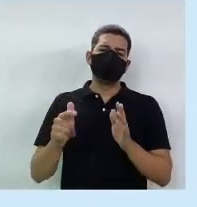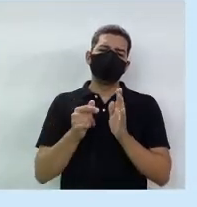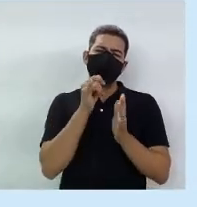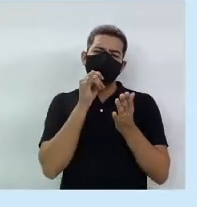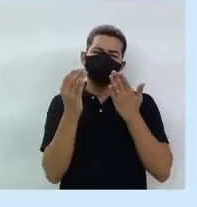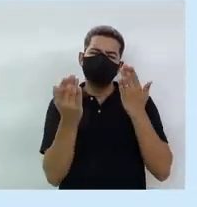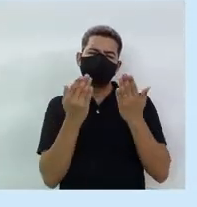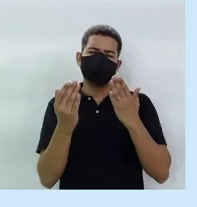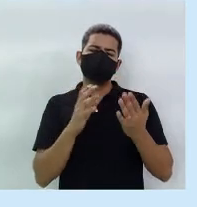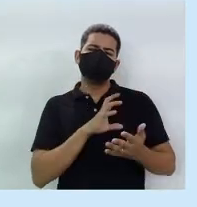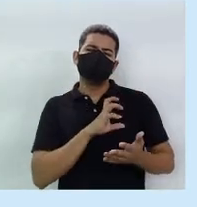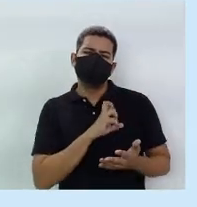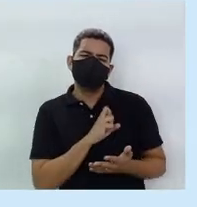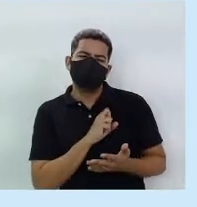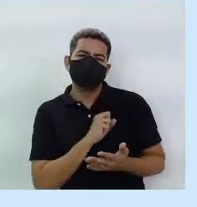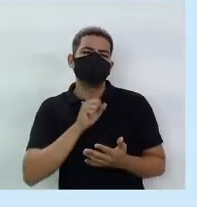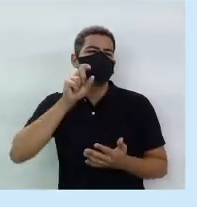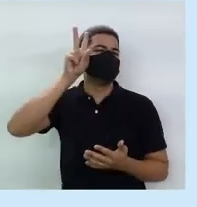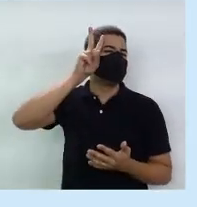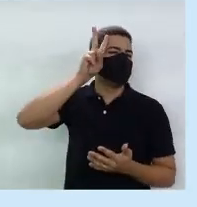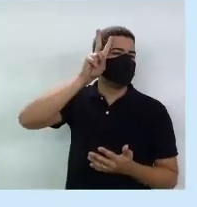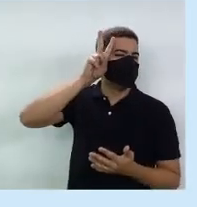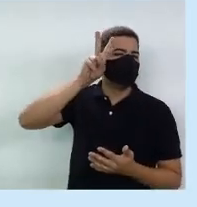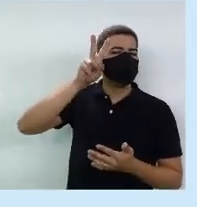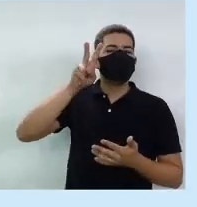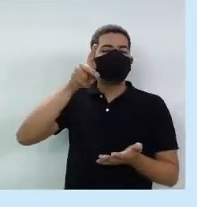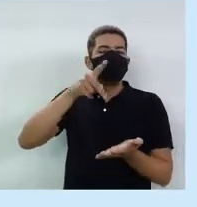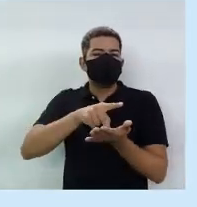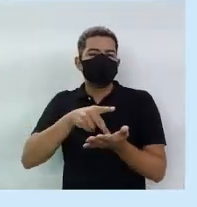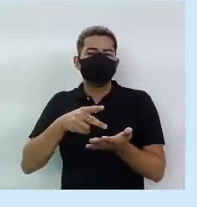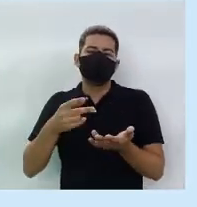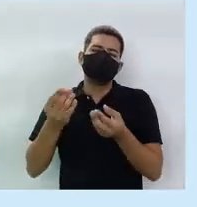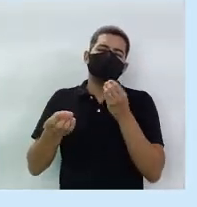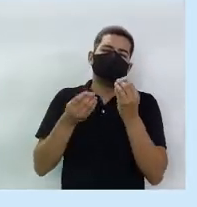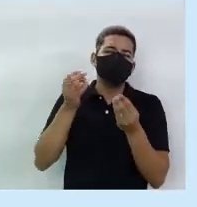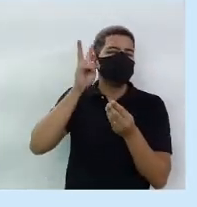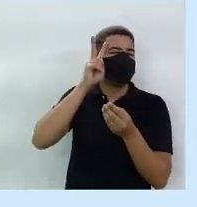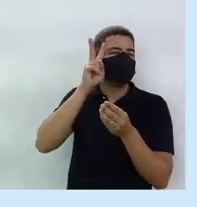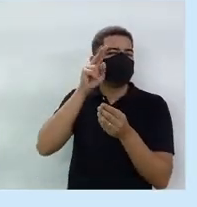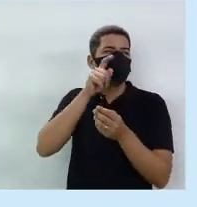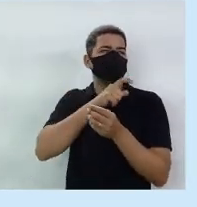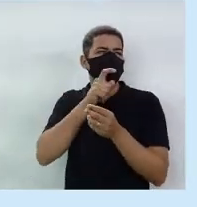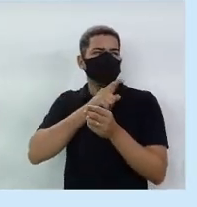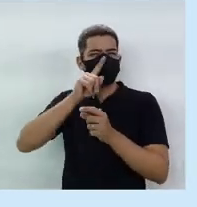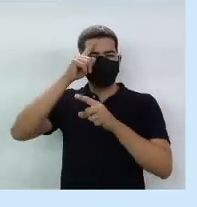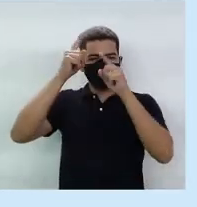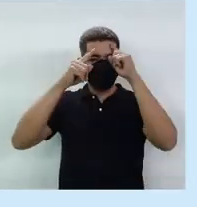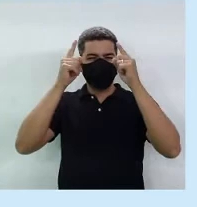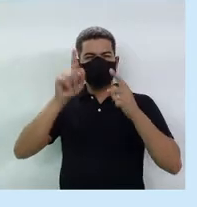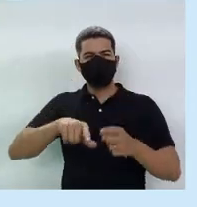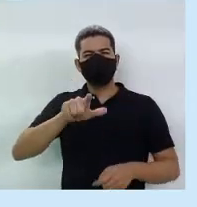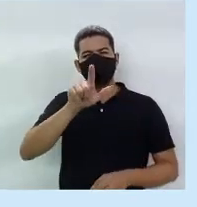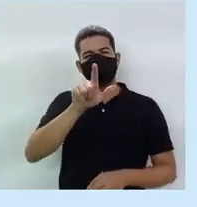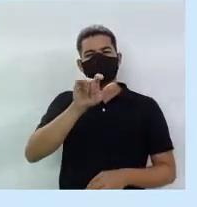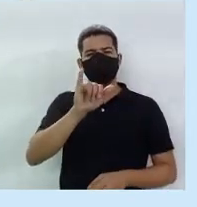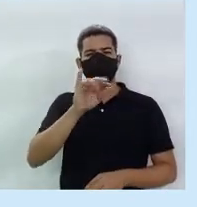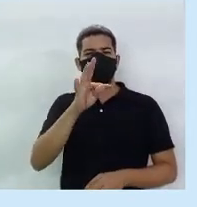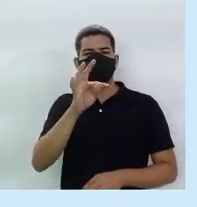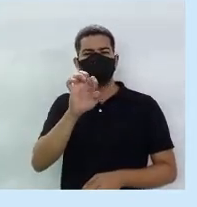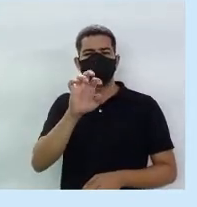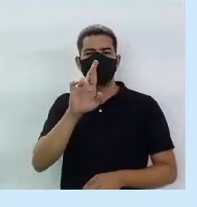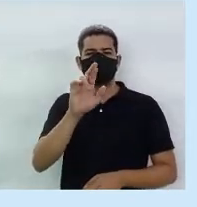romance, uma música, um hino. Tudo isso é o quê? Faz parte da literatura, a